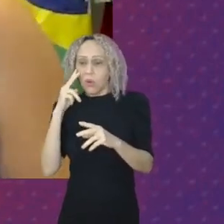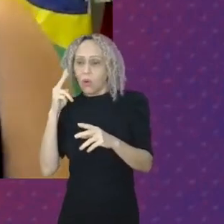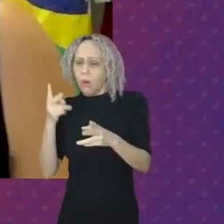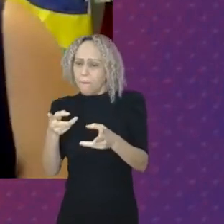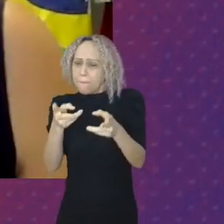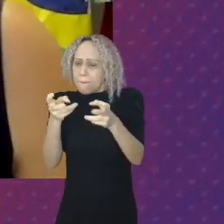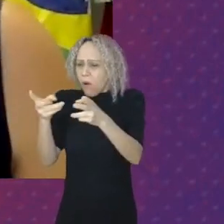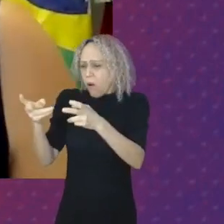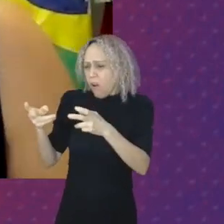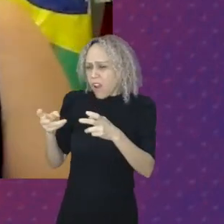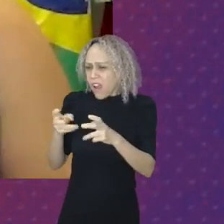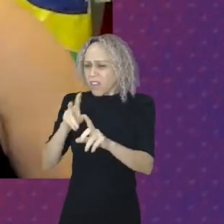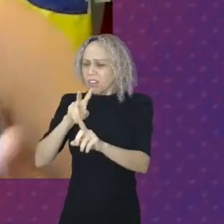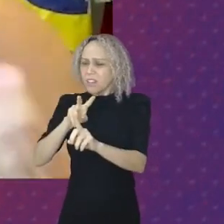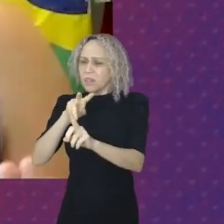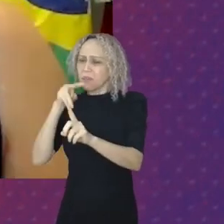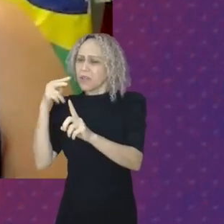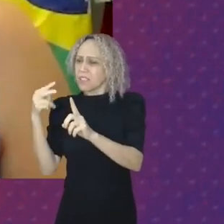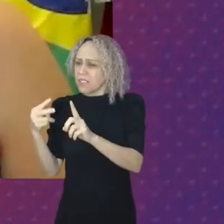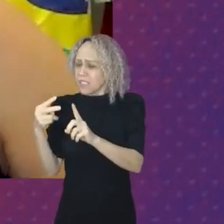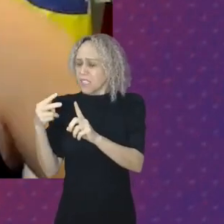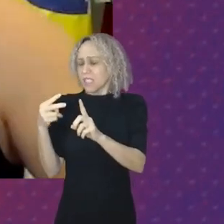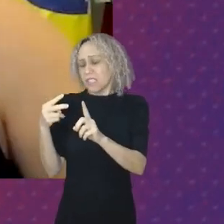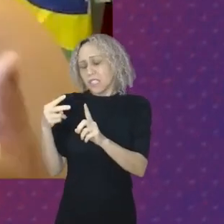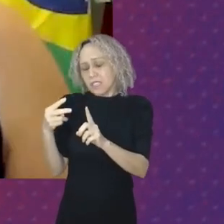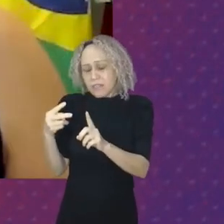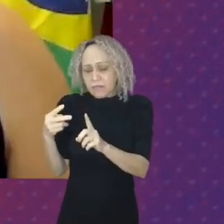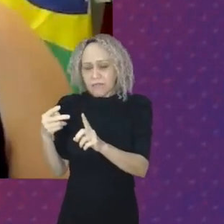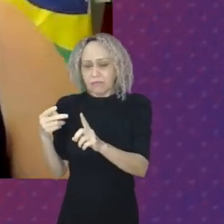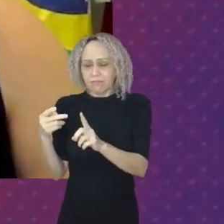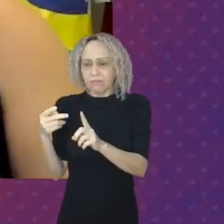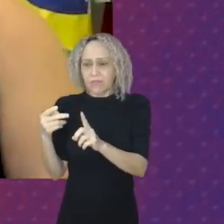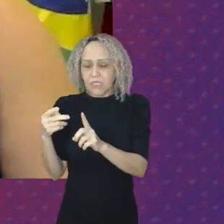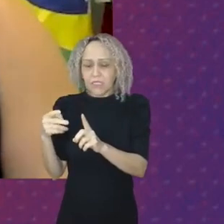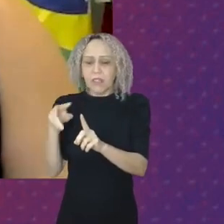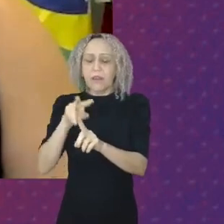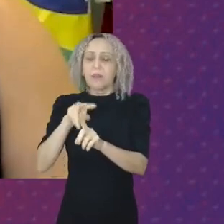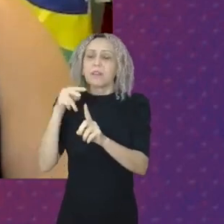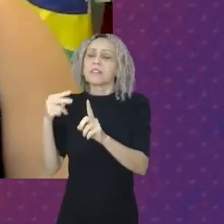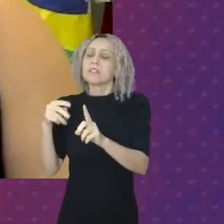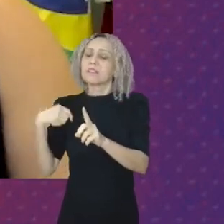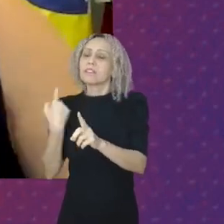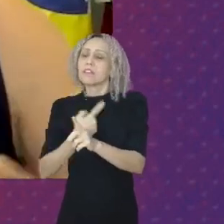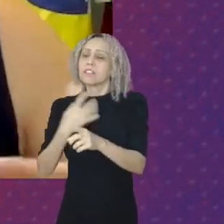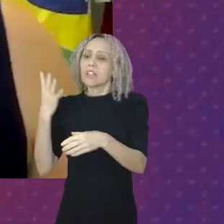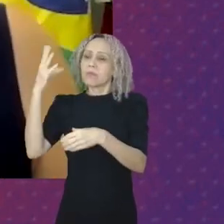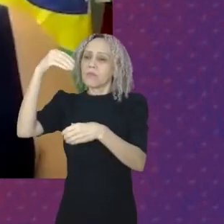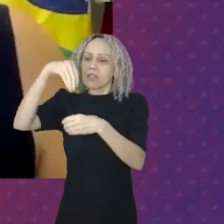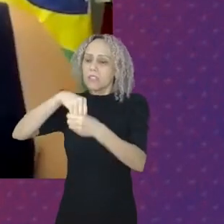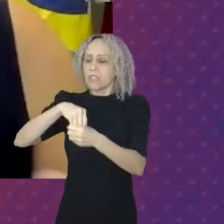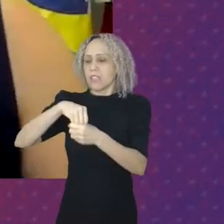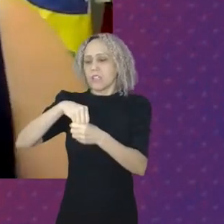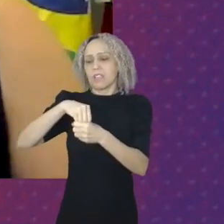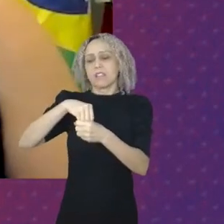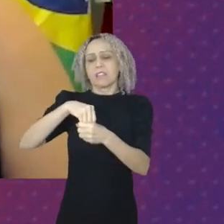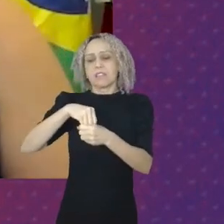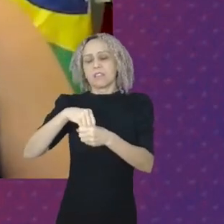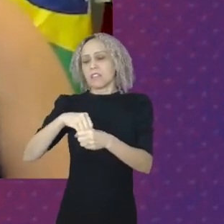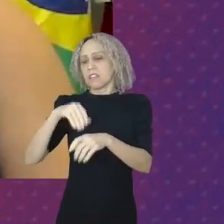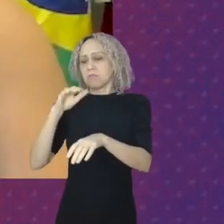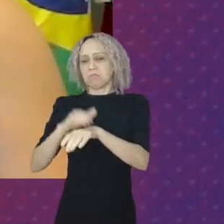da nossa perspectiva social, da perspectiva em que nós estamos inseridas, seja de forma autônoma